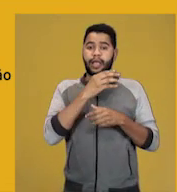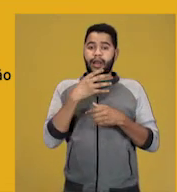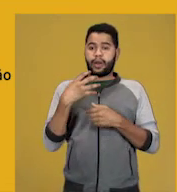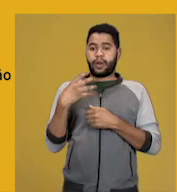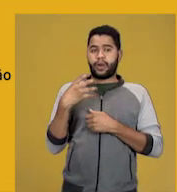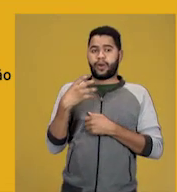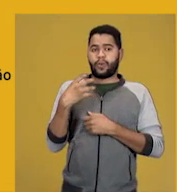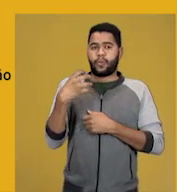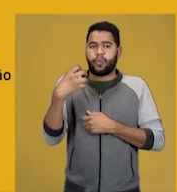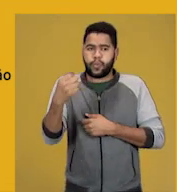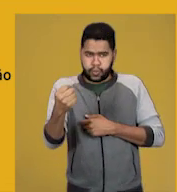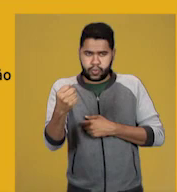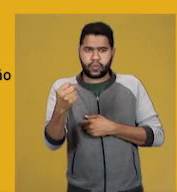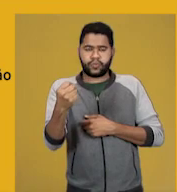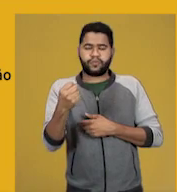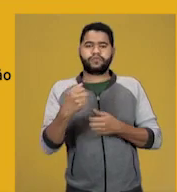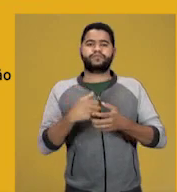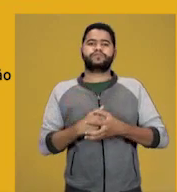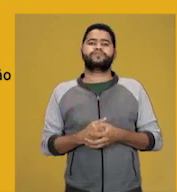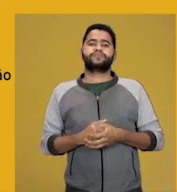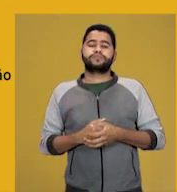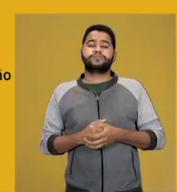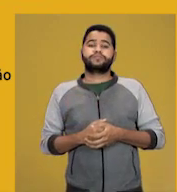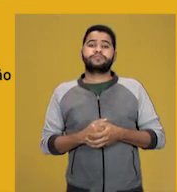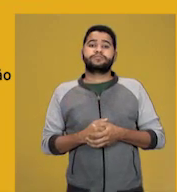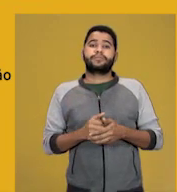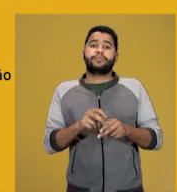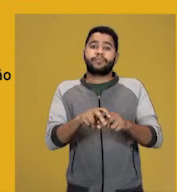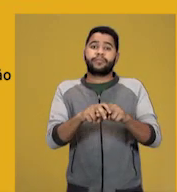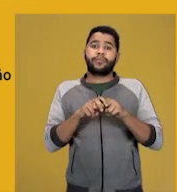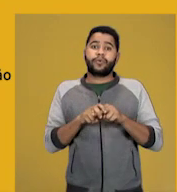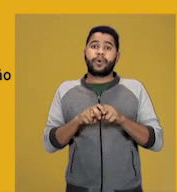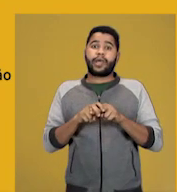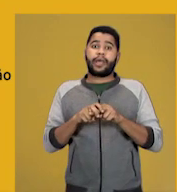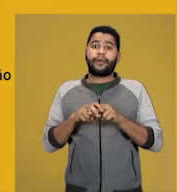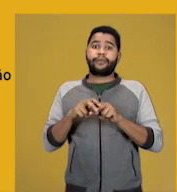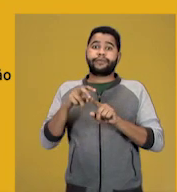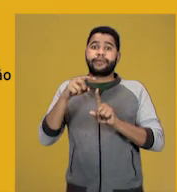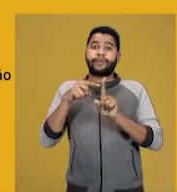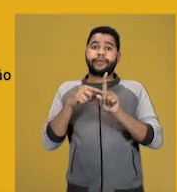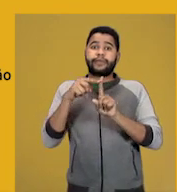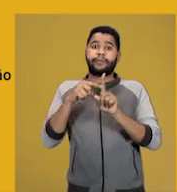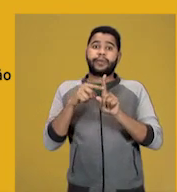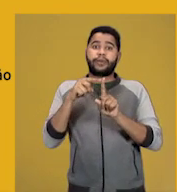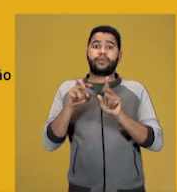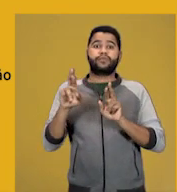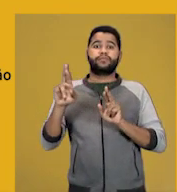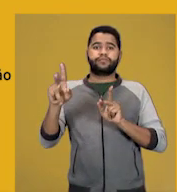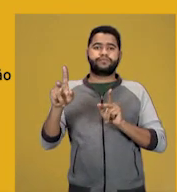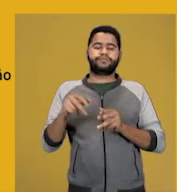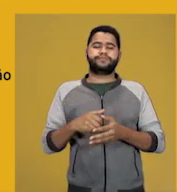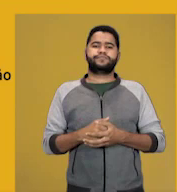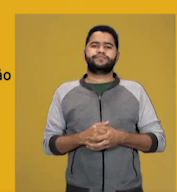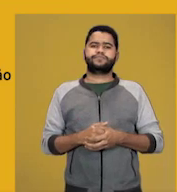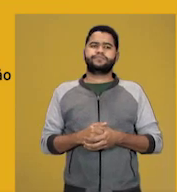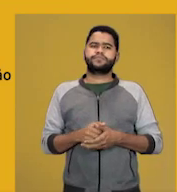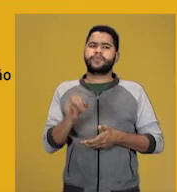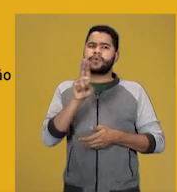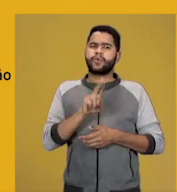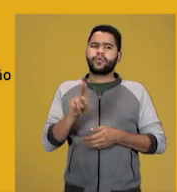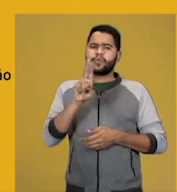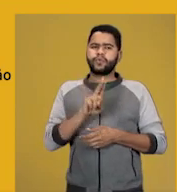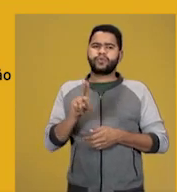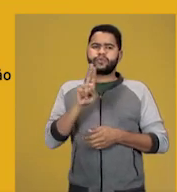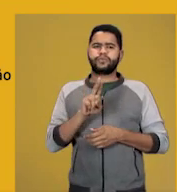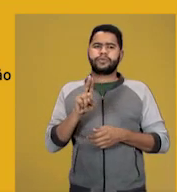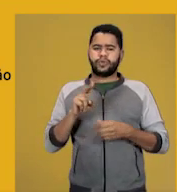a energia transferida de um corpo para outro em virtude da diferença de temperatura entre eles. A utilização